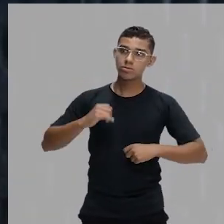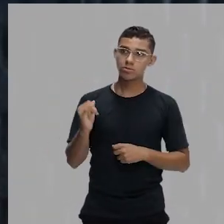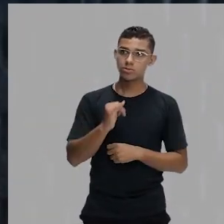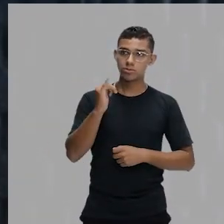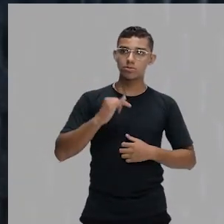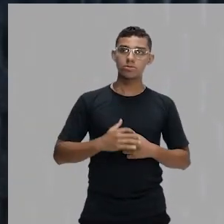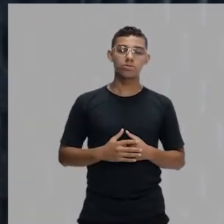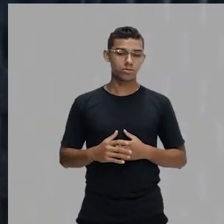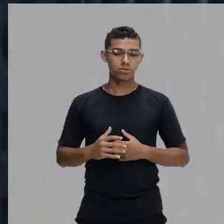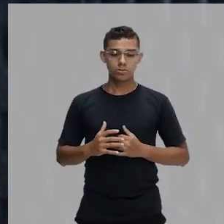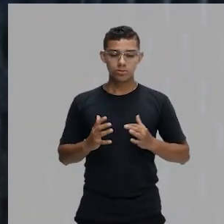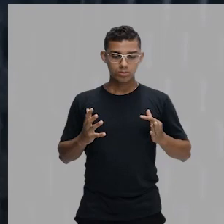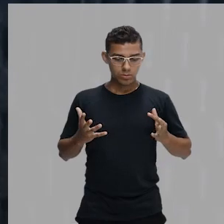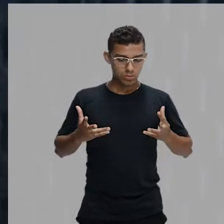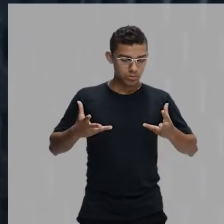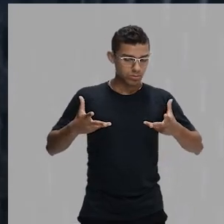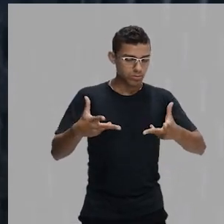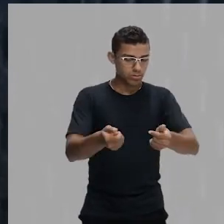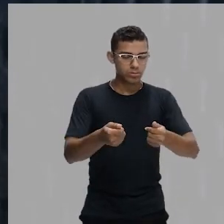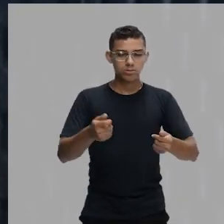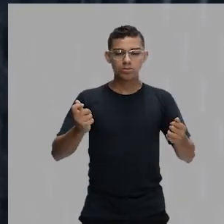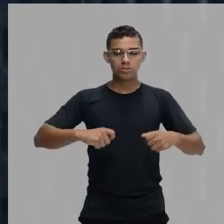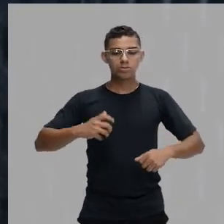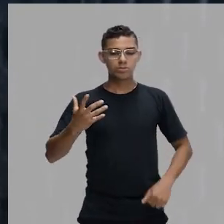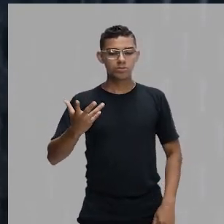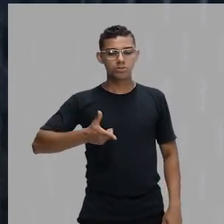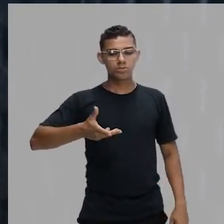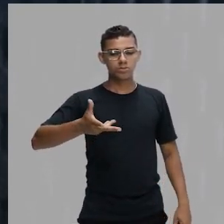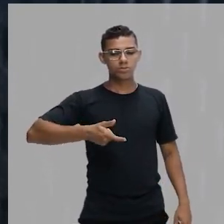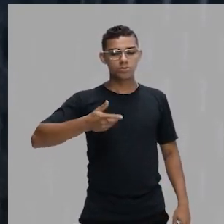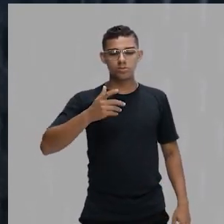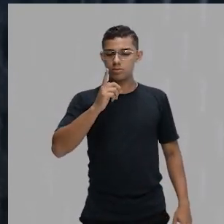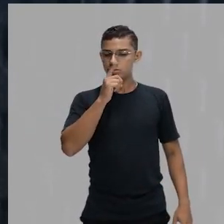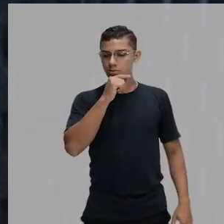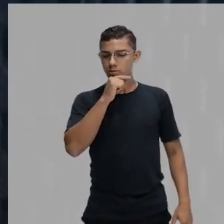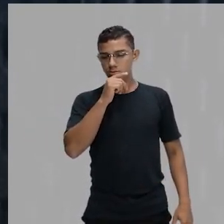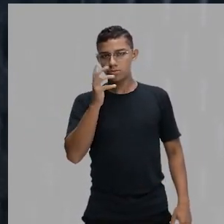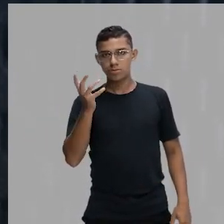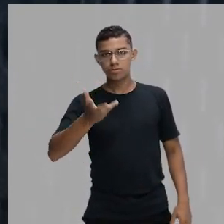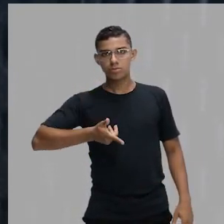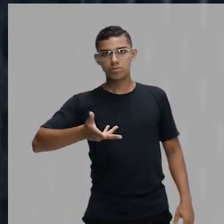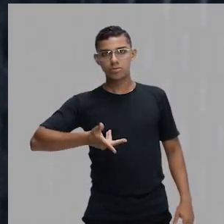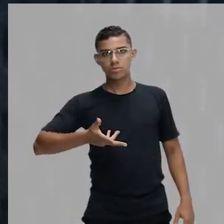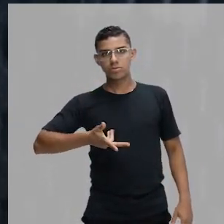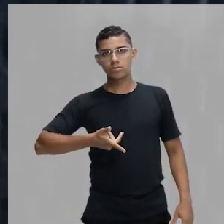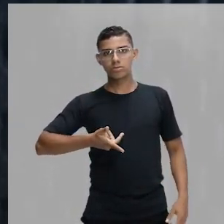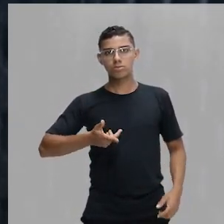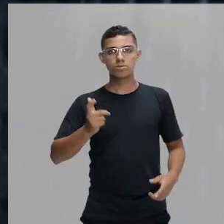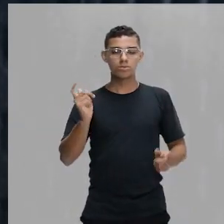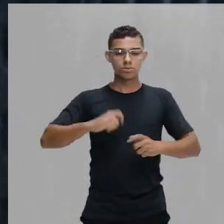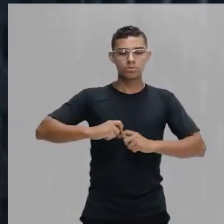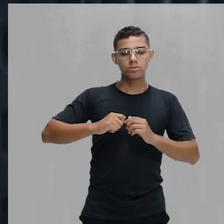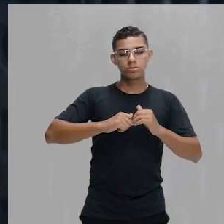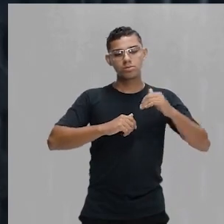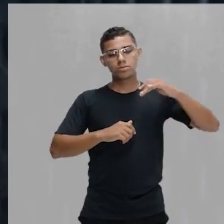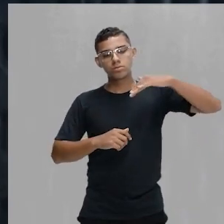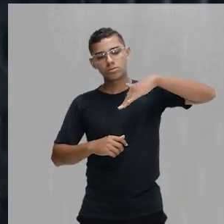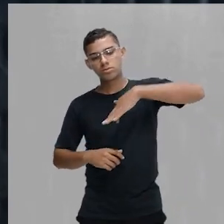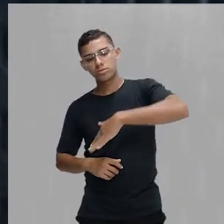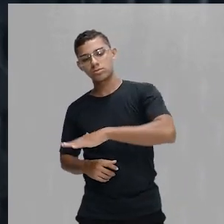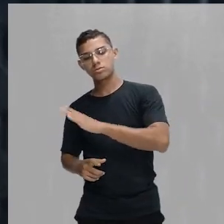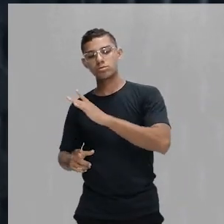grandes velocidades. A partir desta velocidade com que a água desce, ela vai girar essa